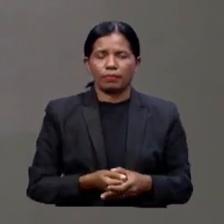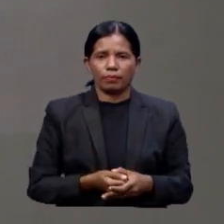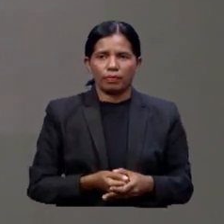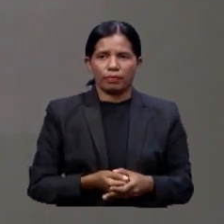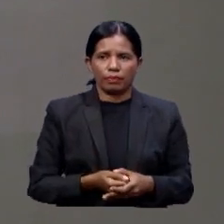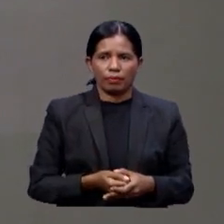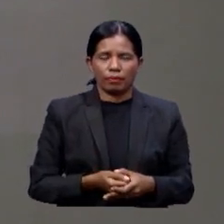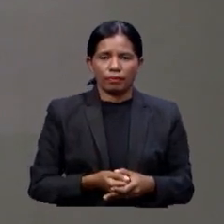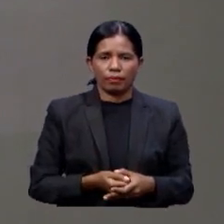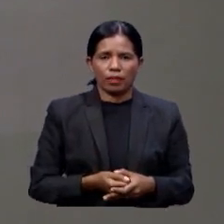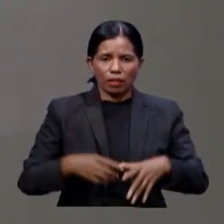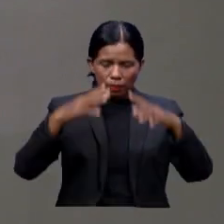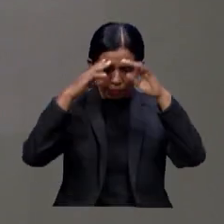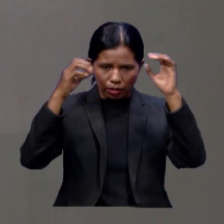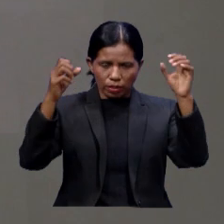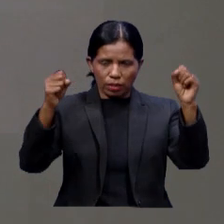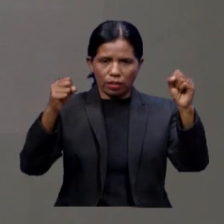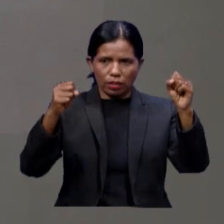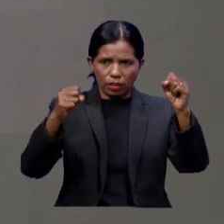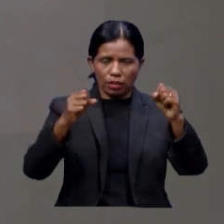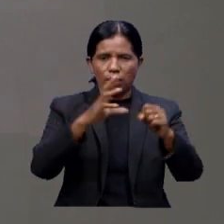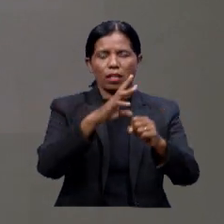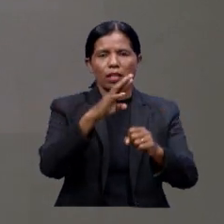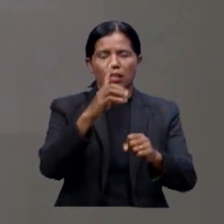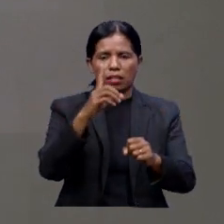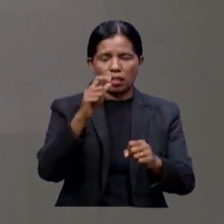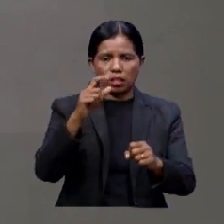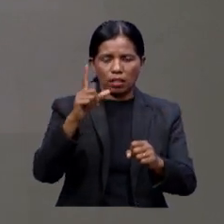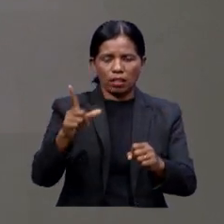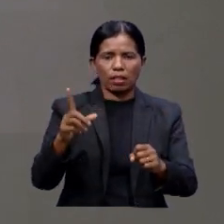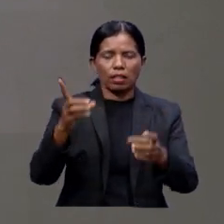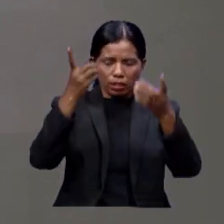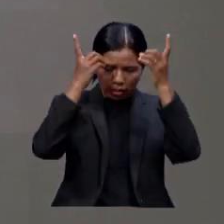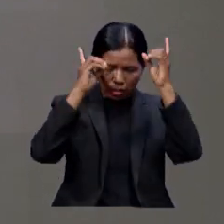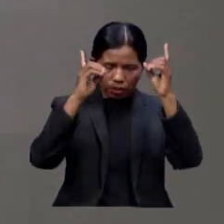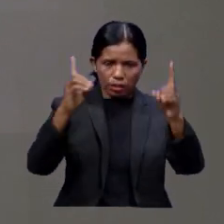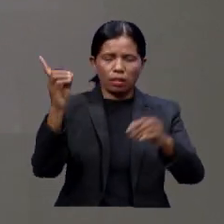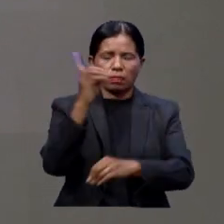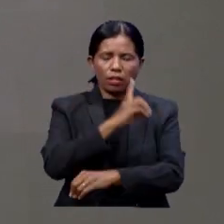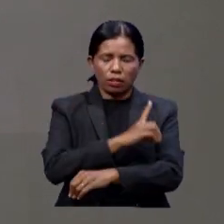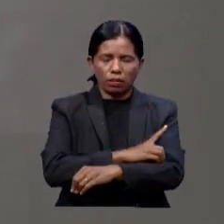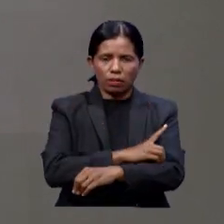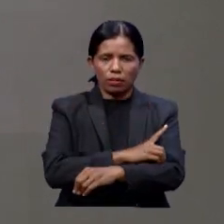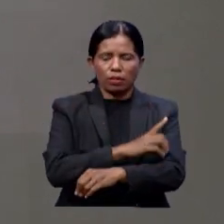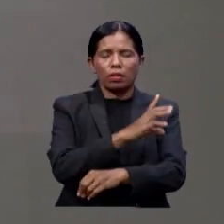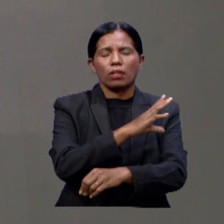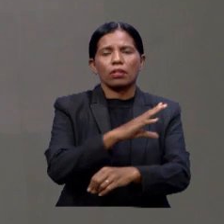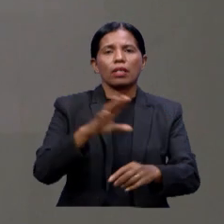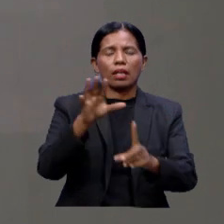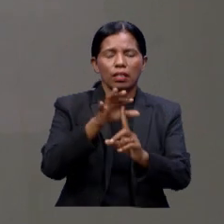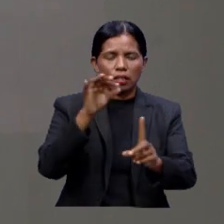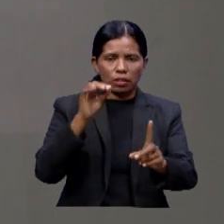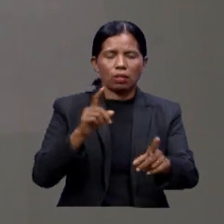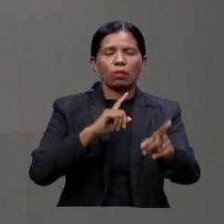antes de presidente da república decreta loron ba eleição ida ne consulta mos ho